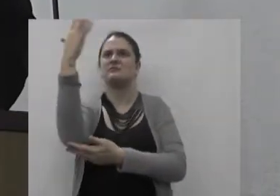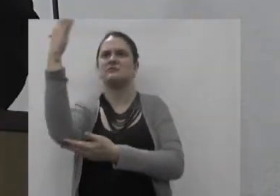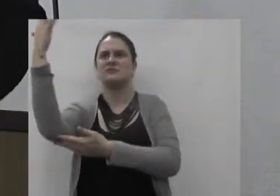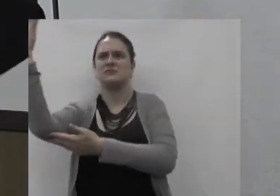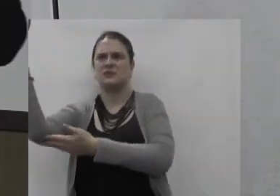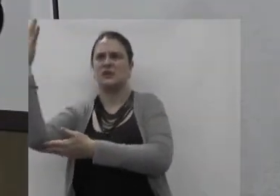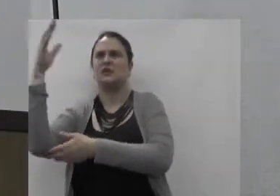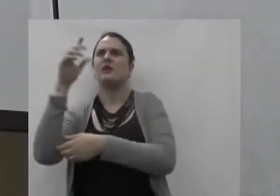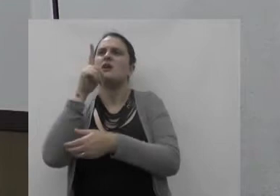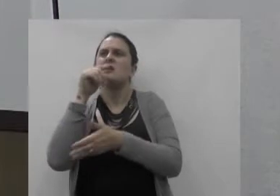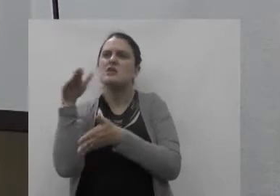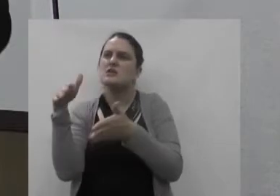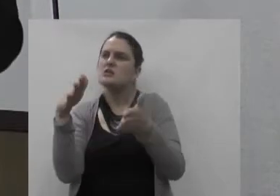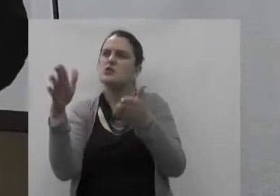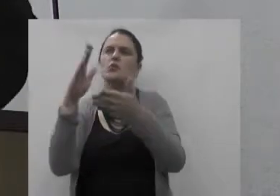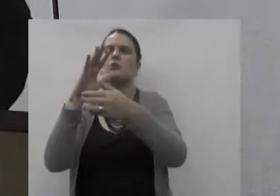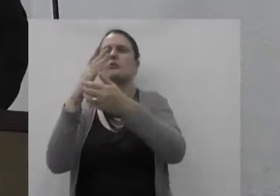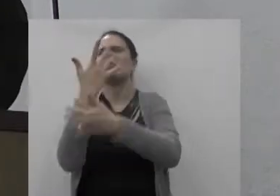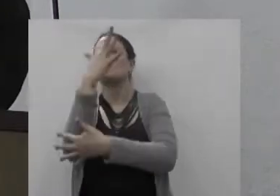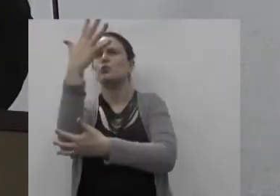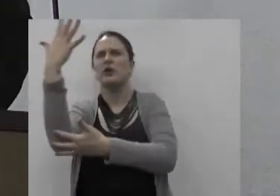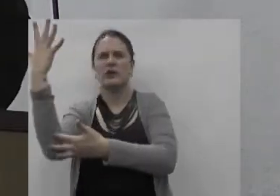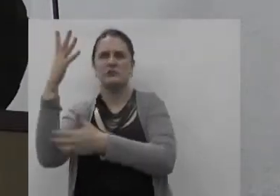biodiversidade, e neste ano de